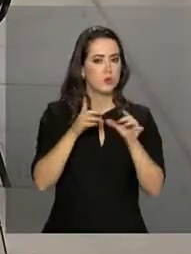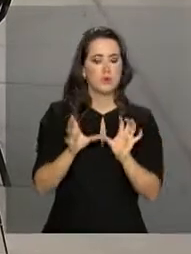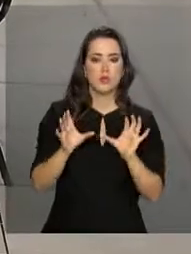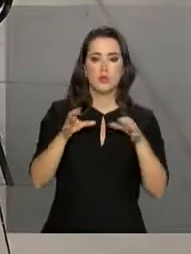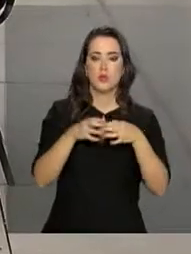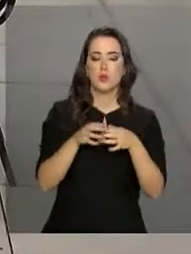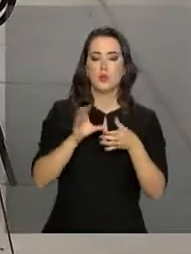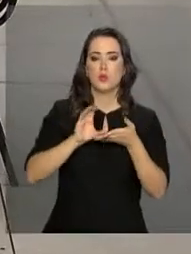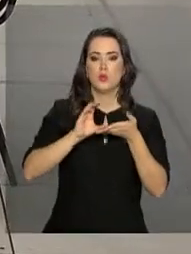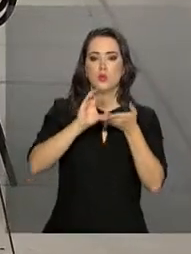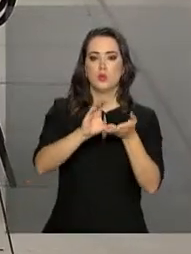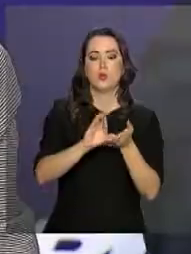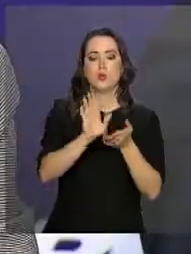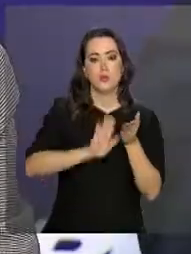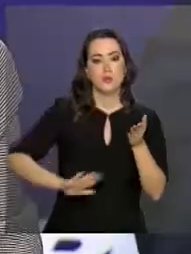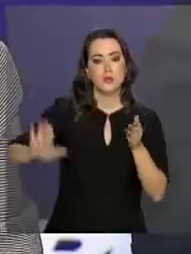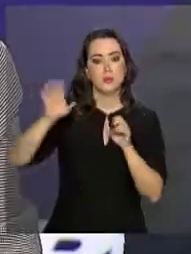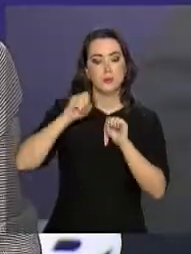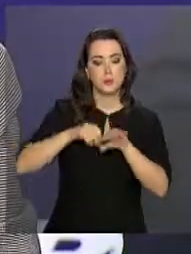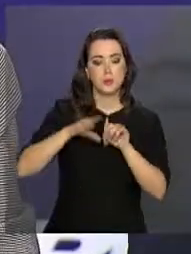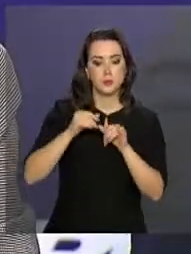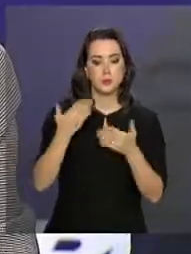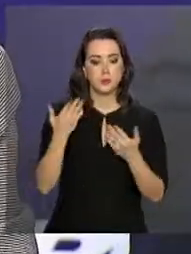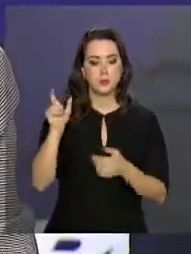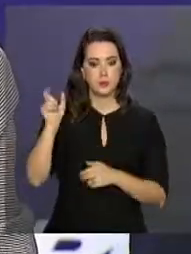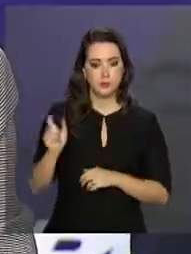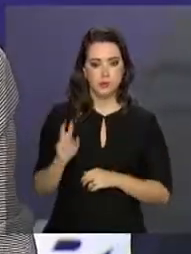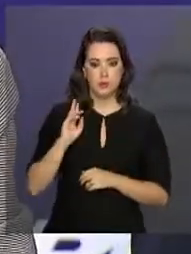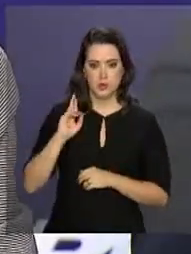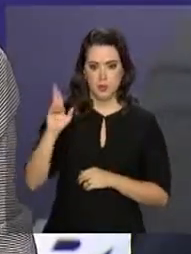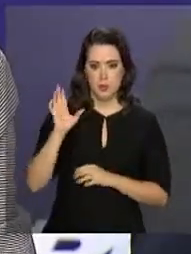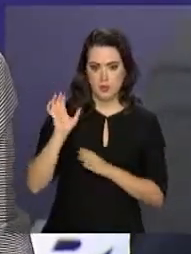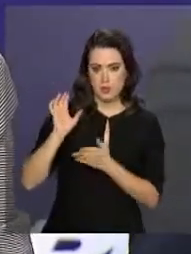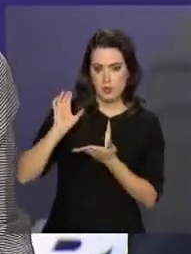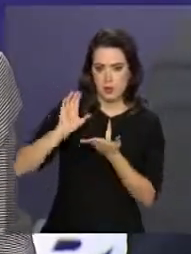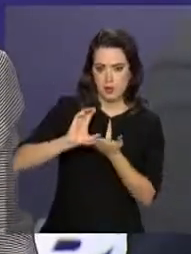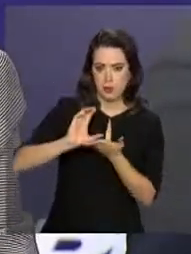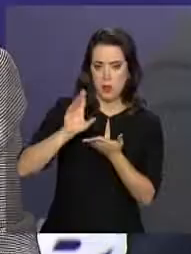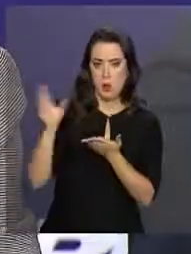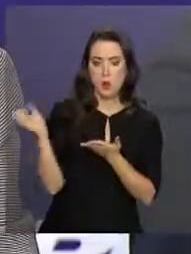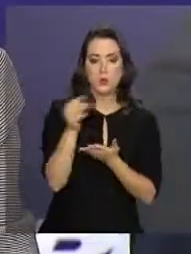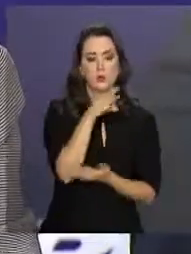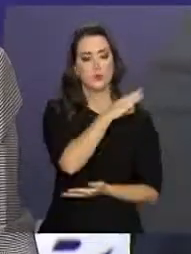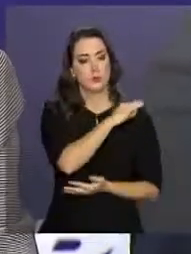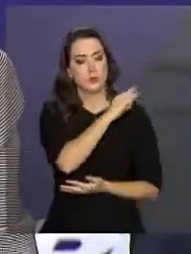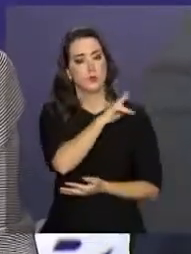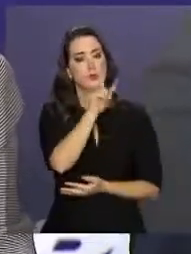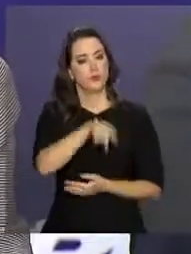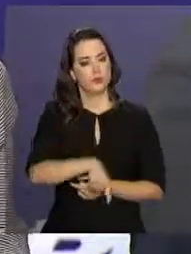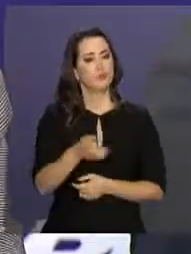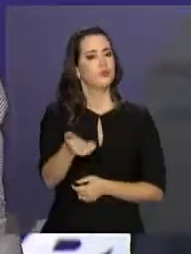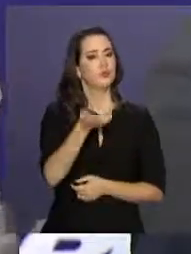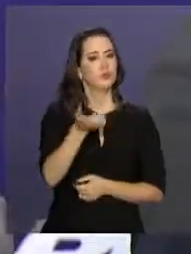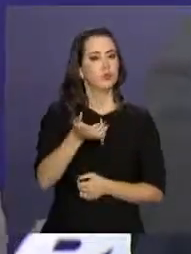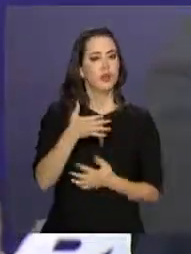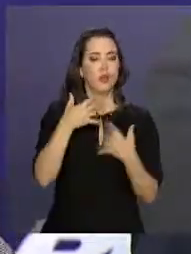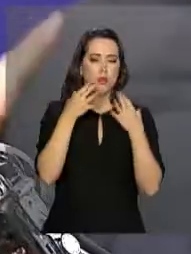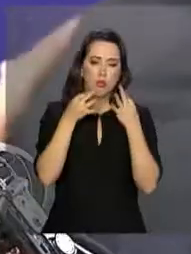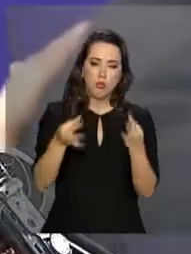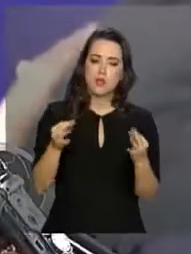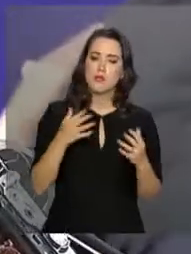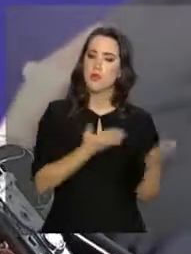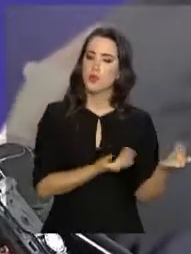conselho nacional de educação para um membro do conselho o novo formato do ensino médio pretende atrair os jovens